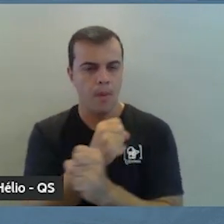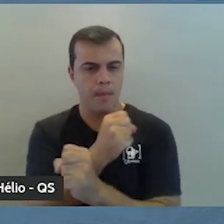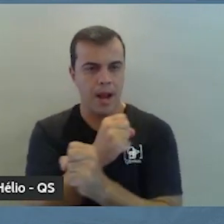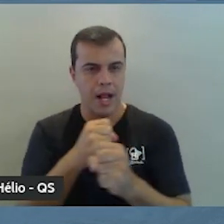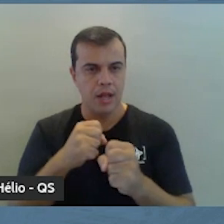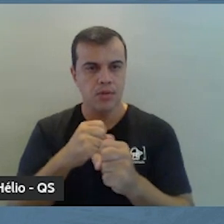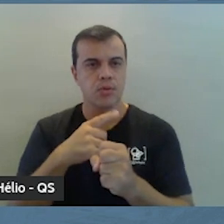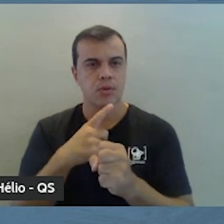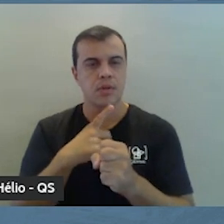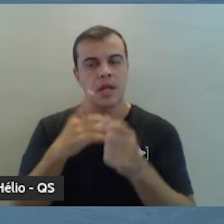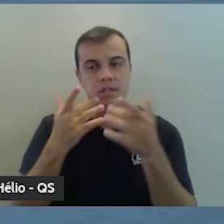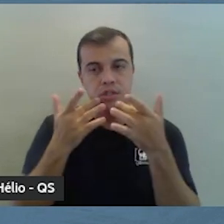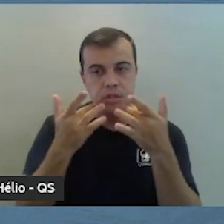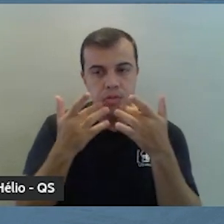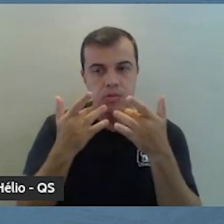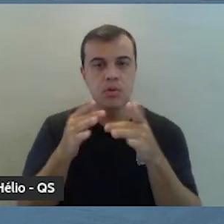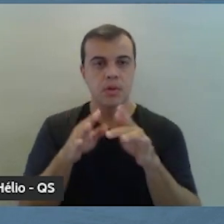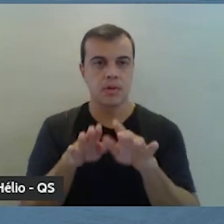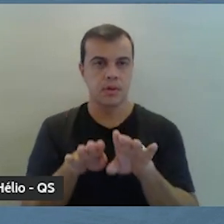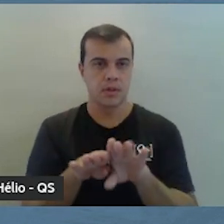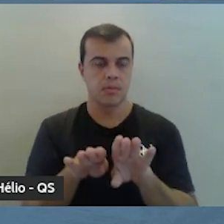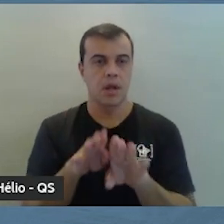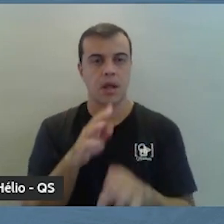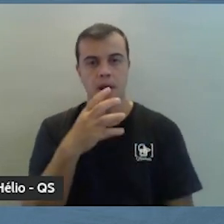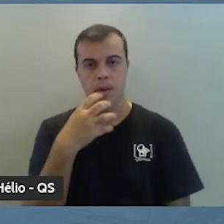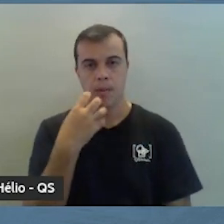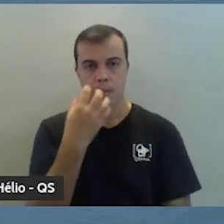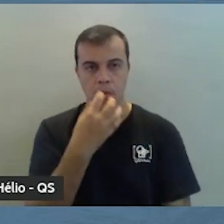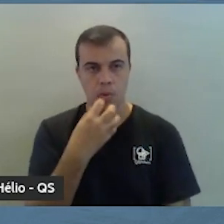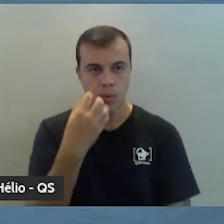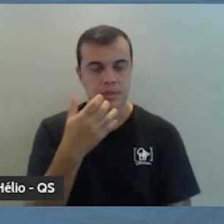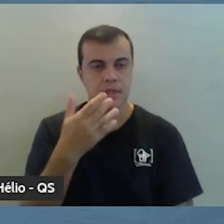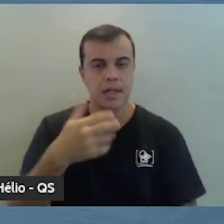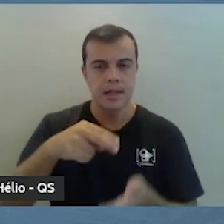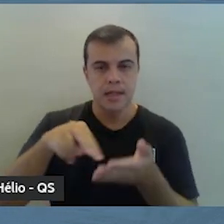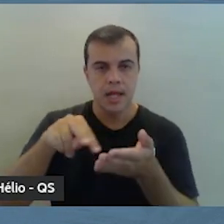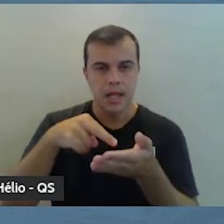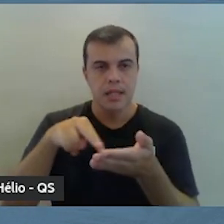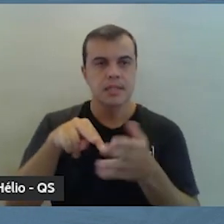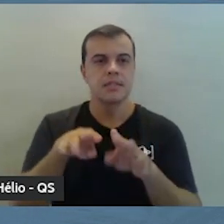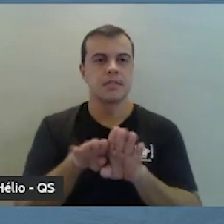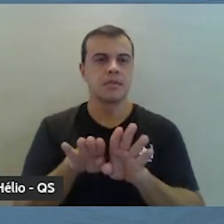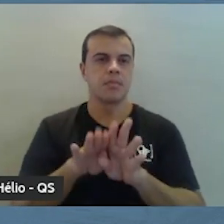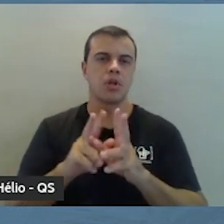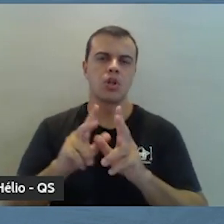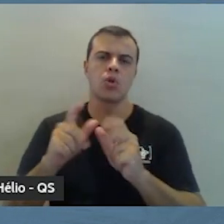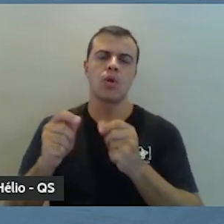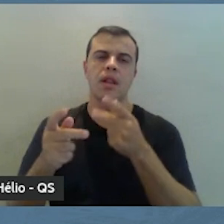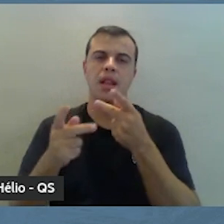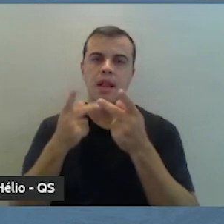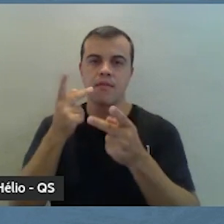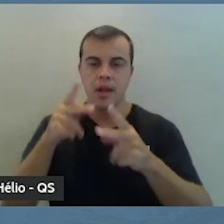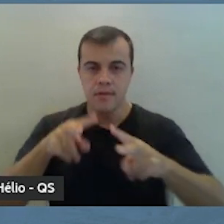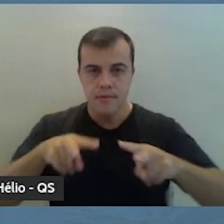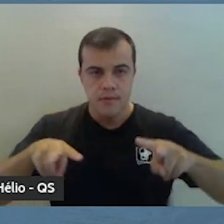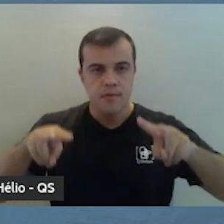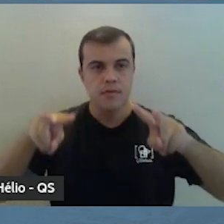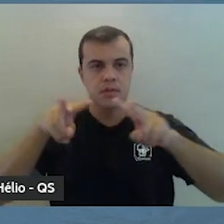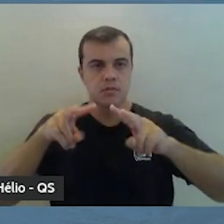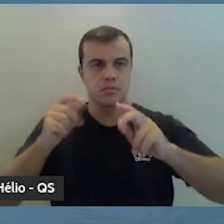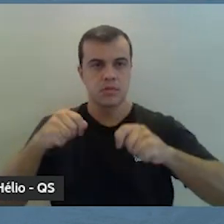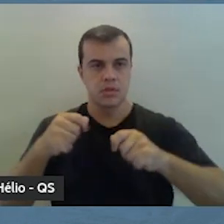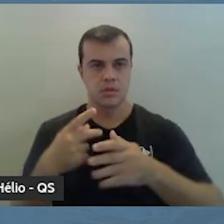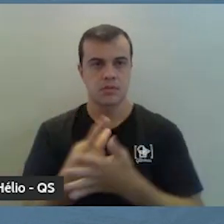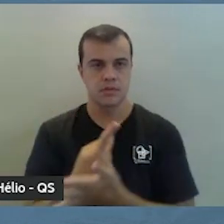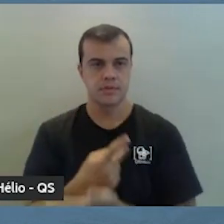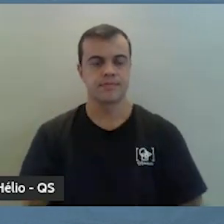também, apesar de ter música e ter dança, mas tem toda uma narrativa visual que também vai